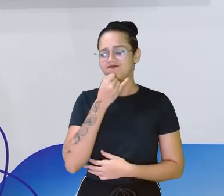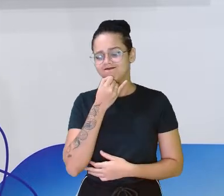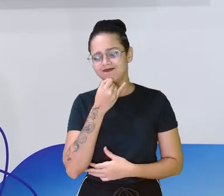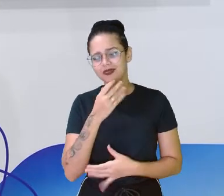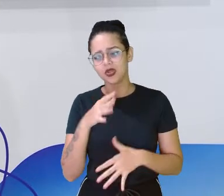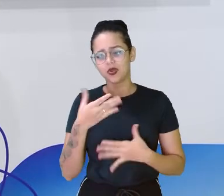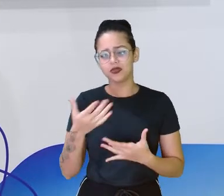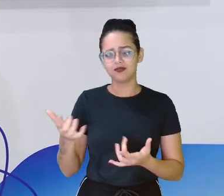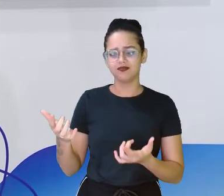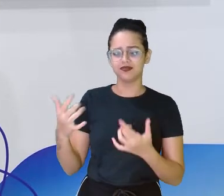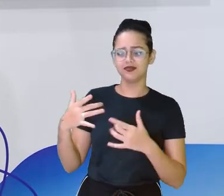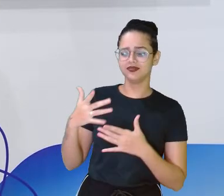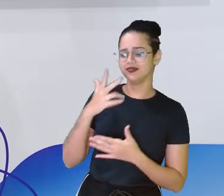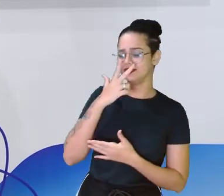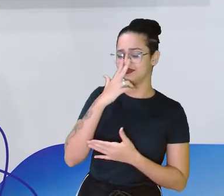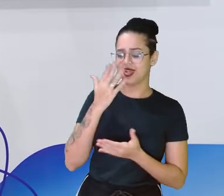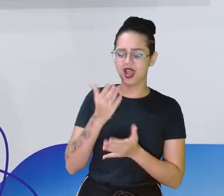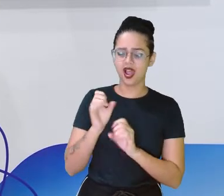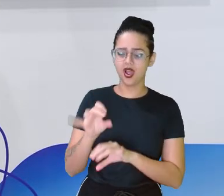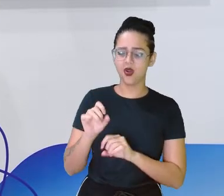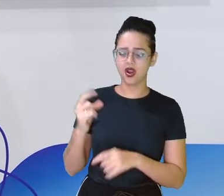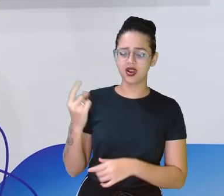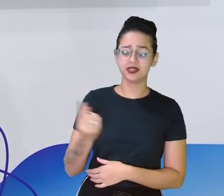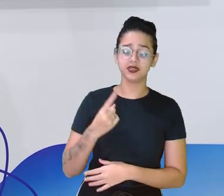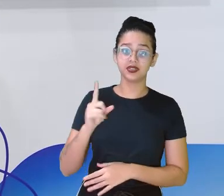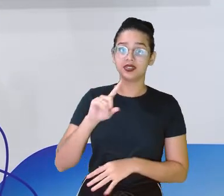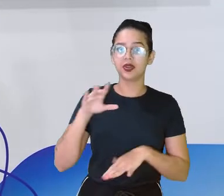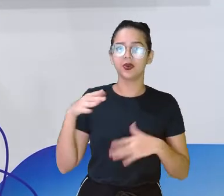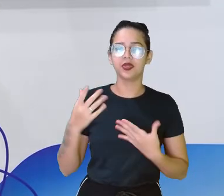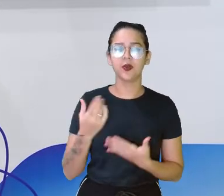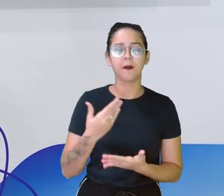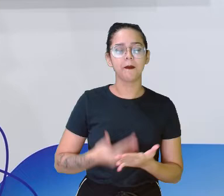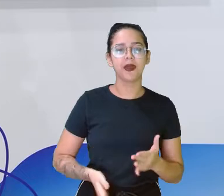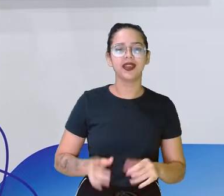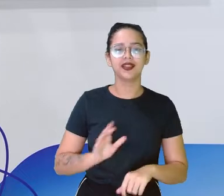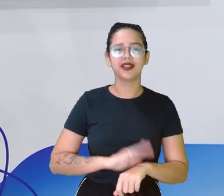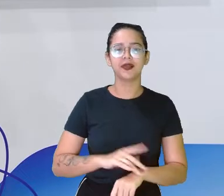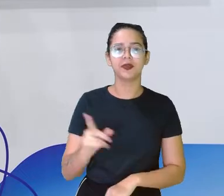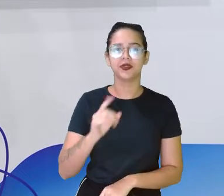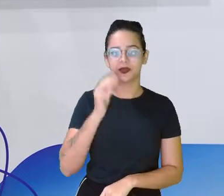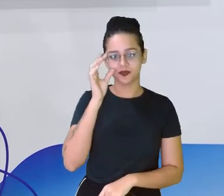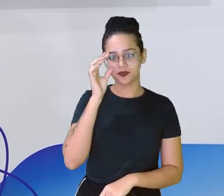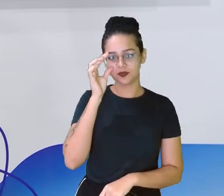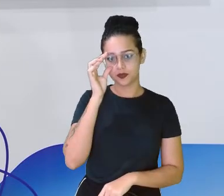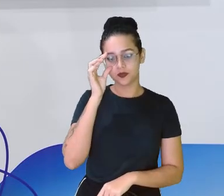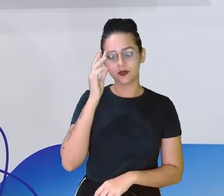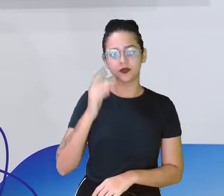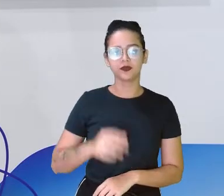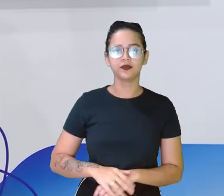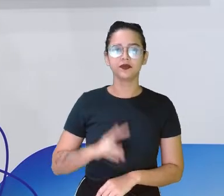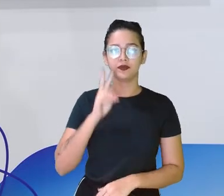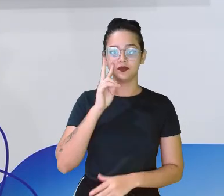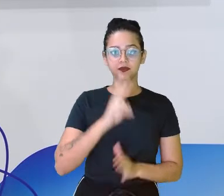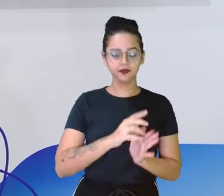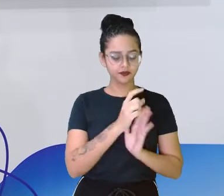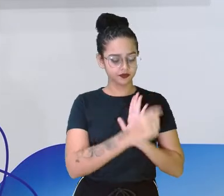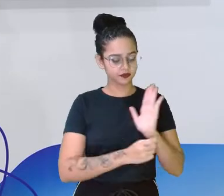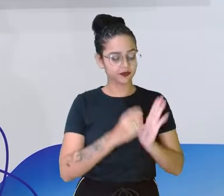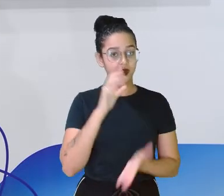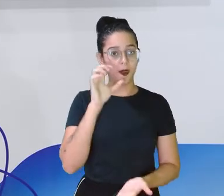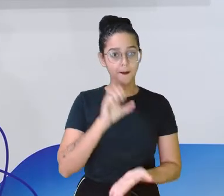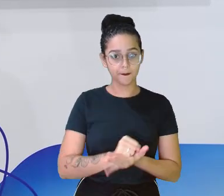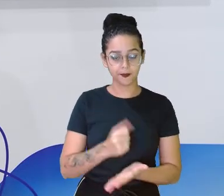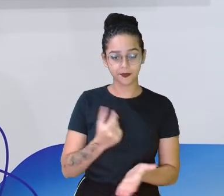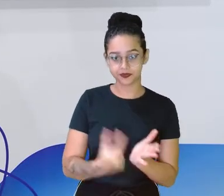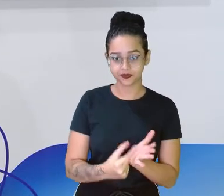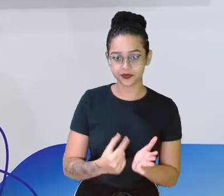me deixam dar a aula sozinha. Então não perde tempo. Acessa o QR Code, baixa o aplicativo e já manda